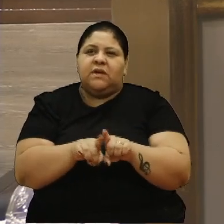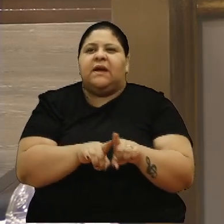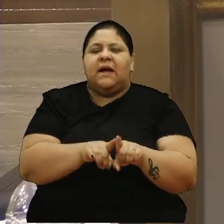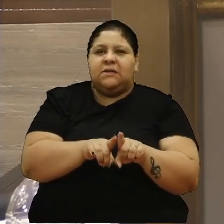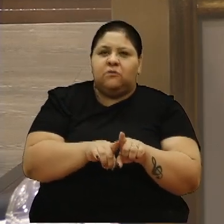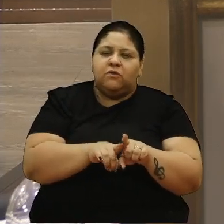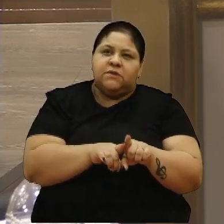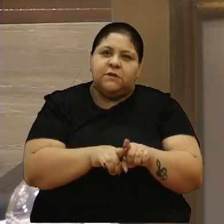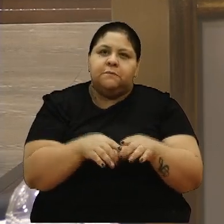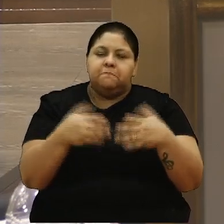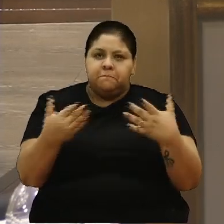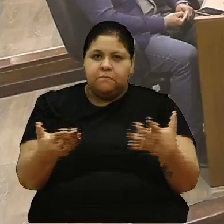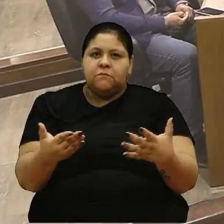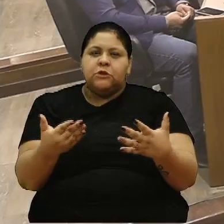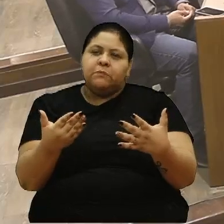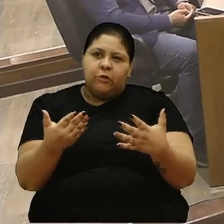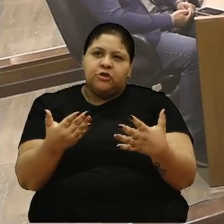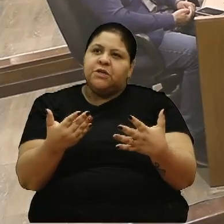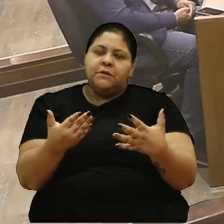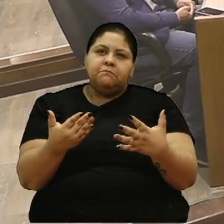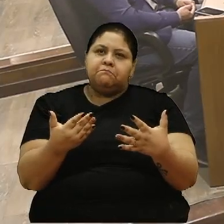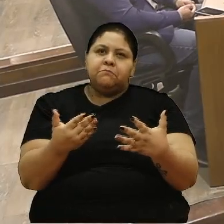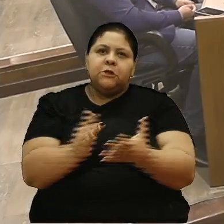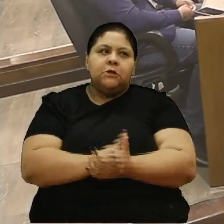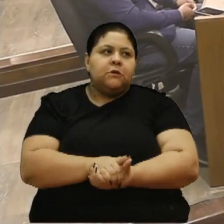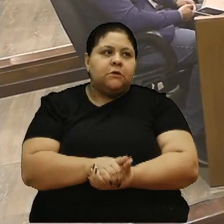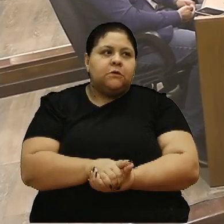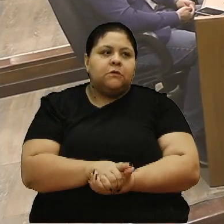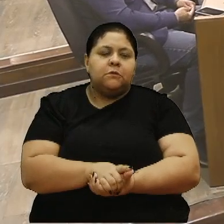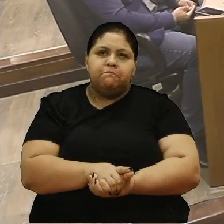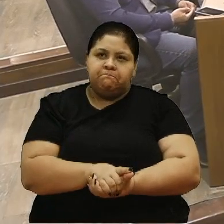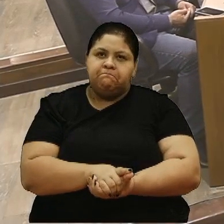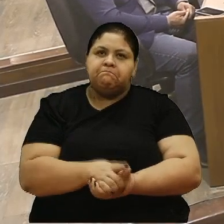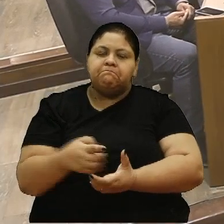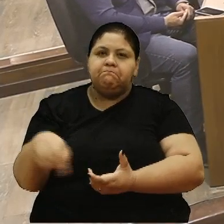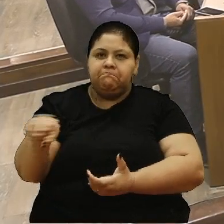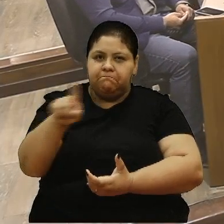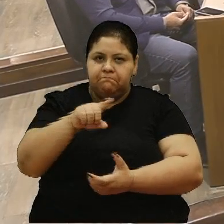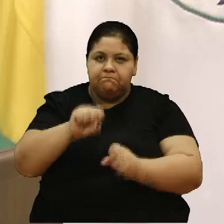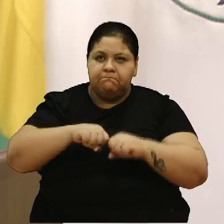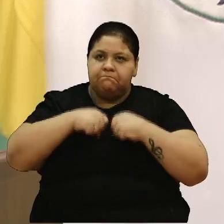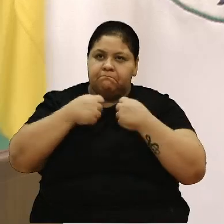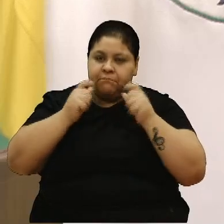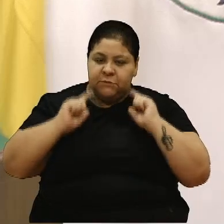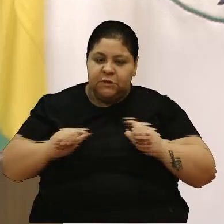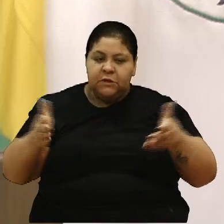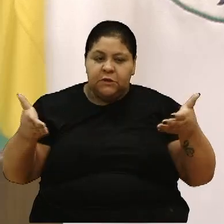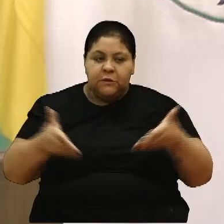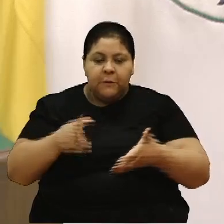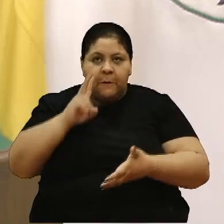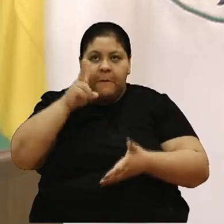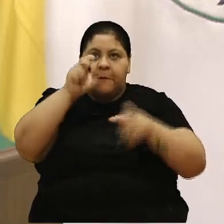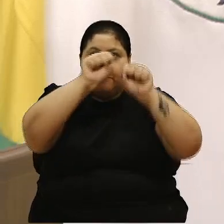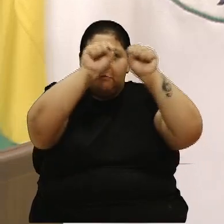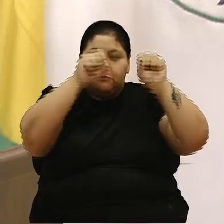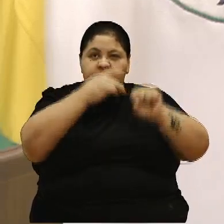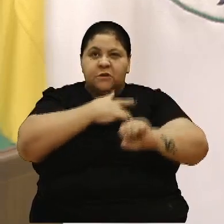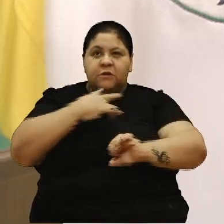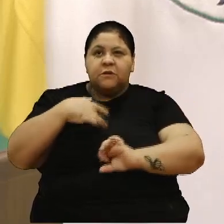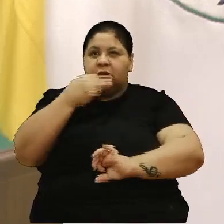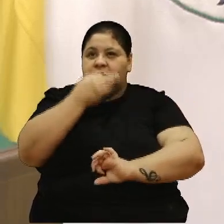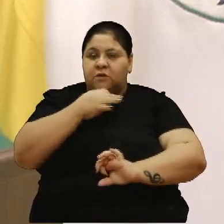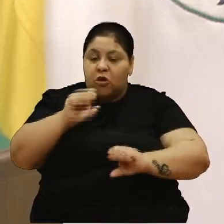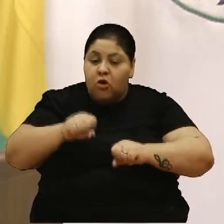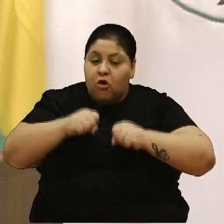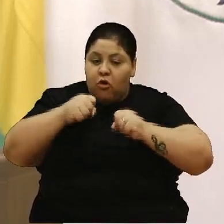os lados, né? Então é isso. Então esse investimento ele reflete o esforço da gestão atual em fortalecer o sistema de saúde de Caxias do Sul. É o